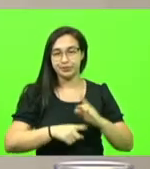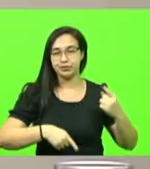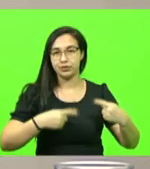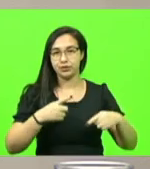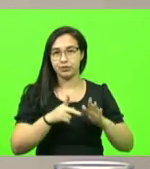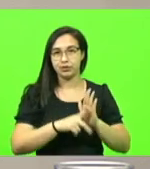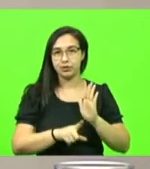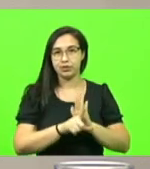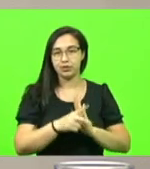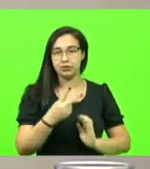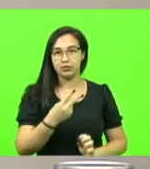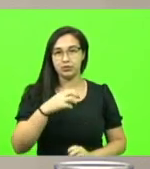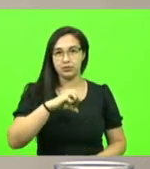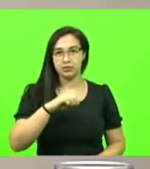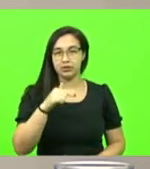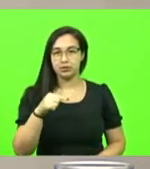lei